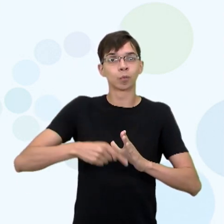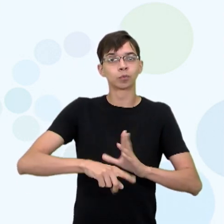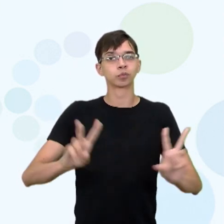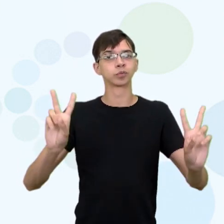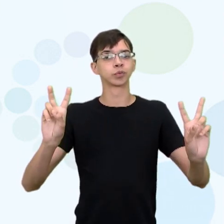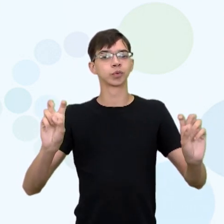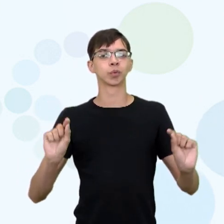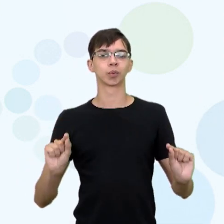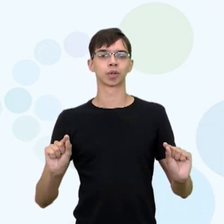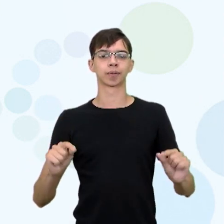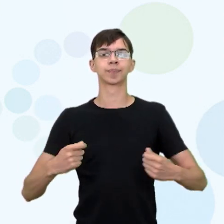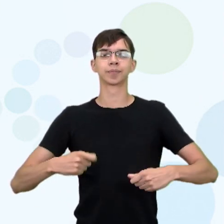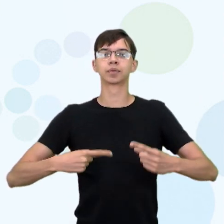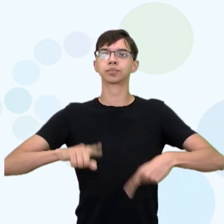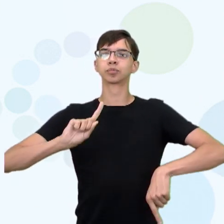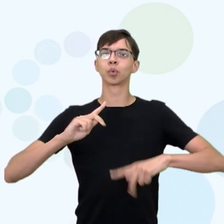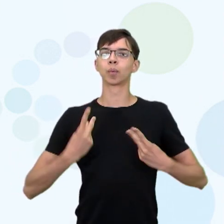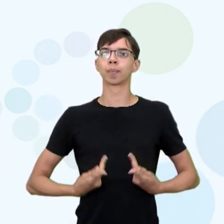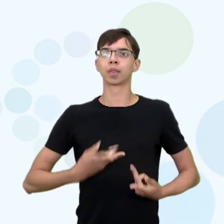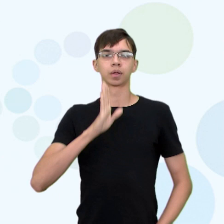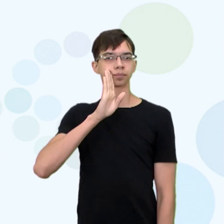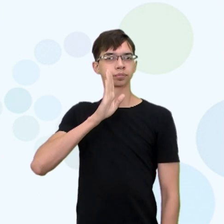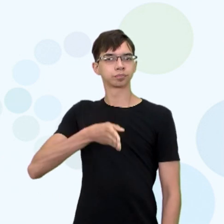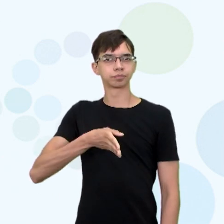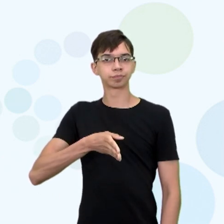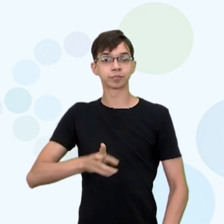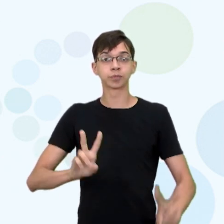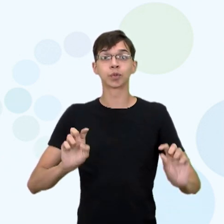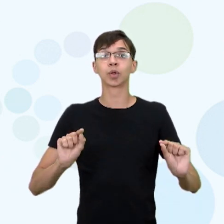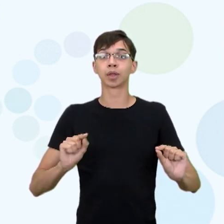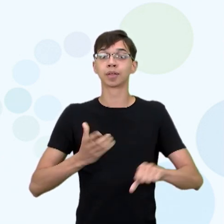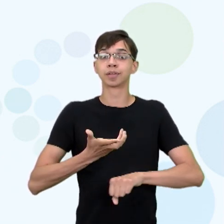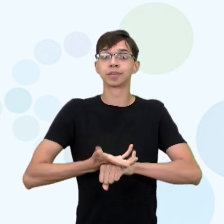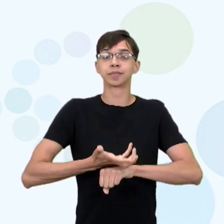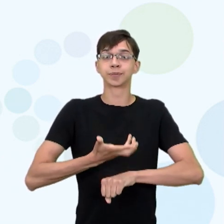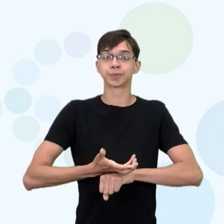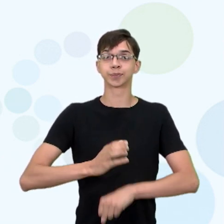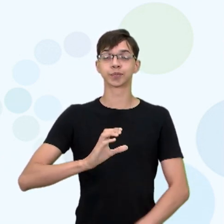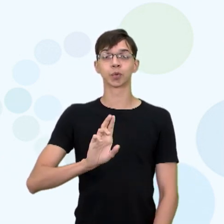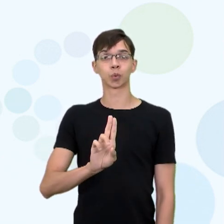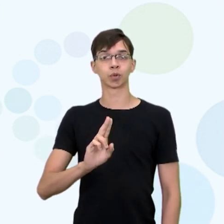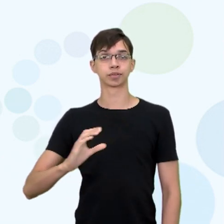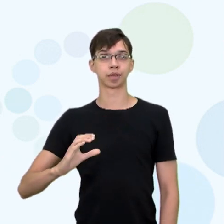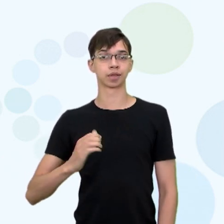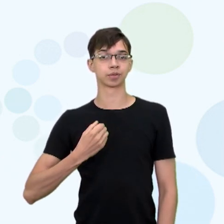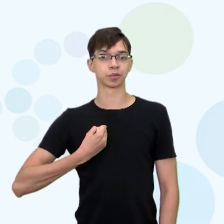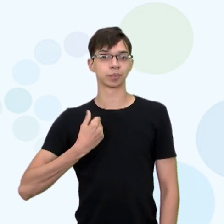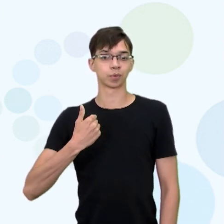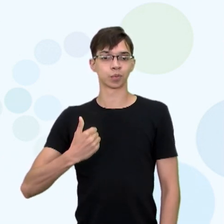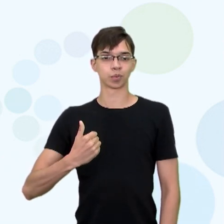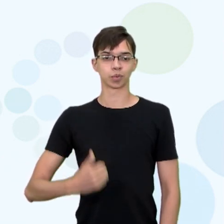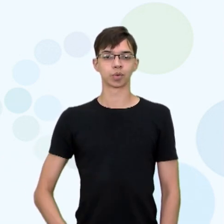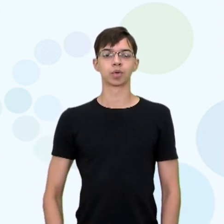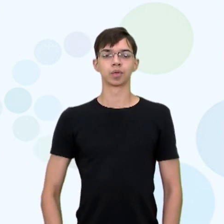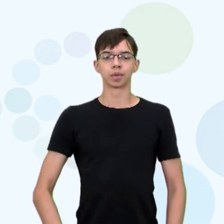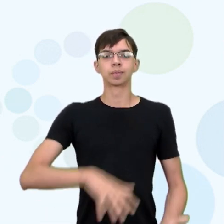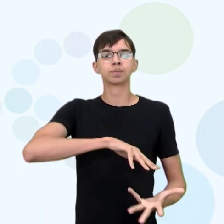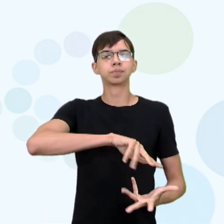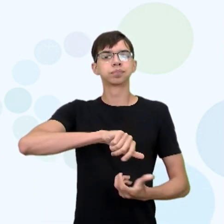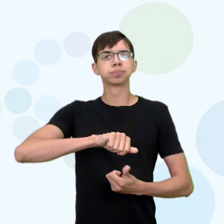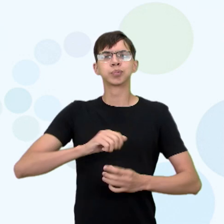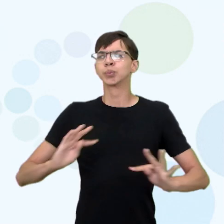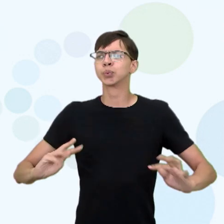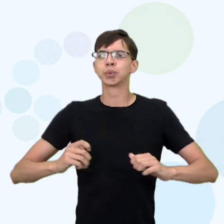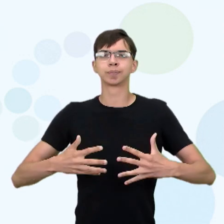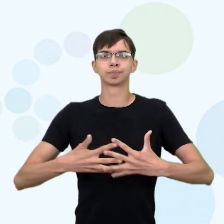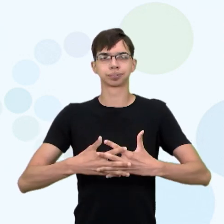Superar Desafio de Humanas, na nossa unidade curricular de número 1, no mundo tudo está interligado, e o nosso componente curricular Cultura